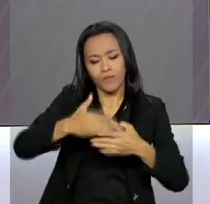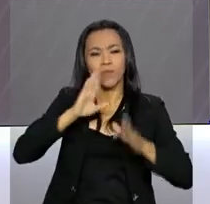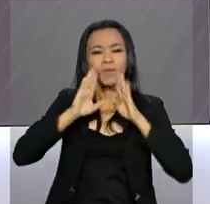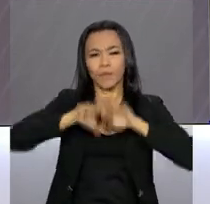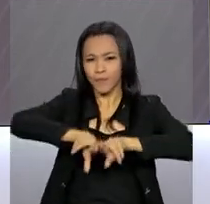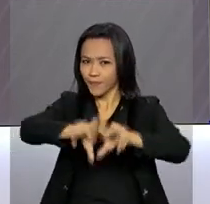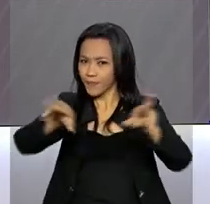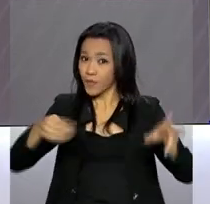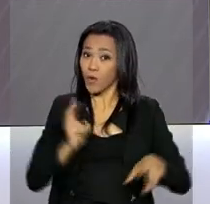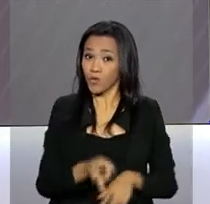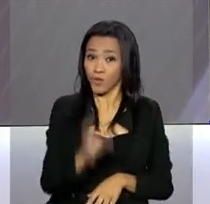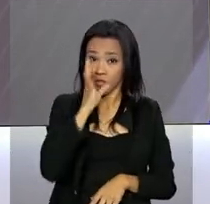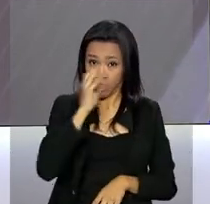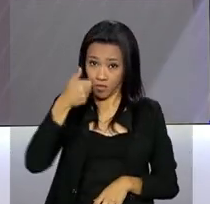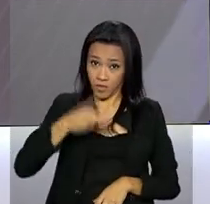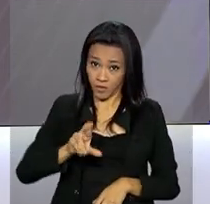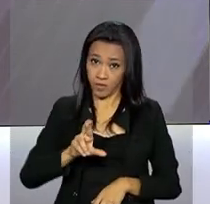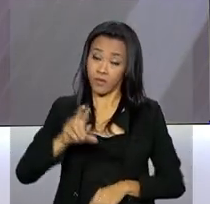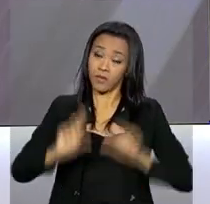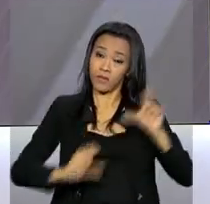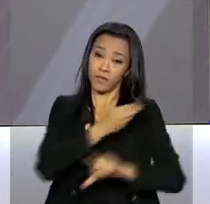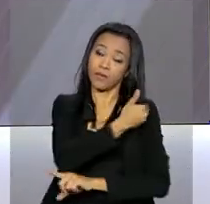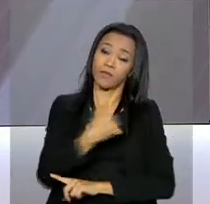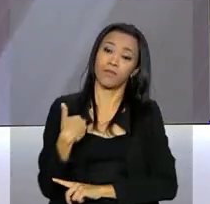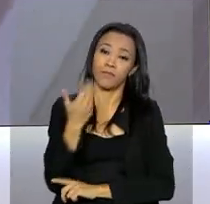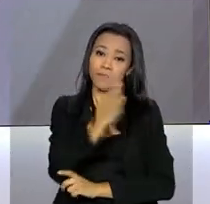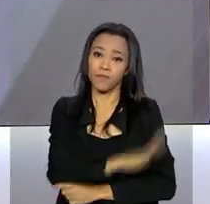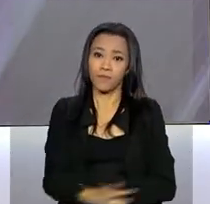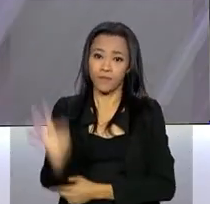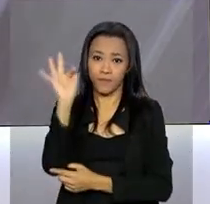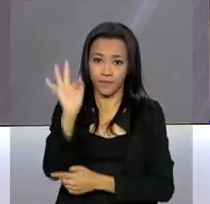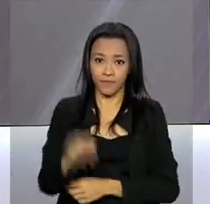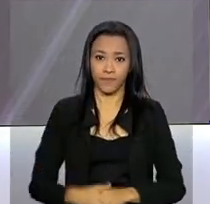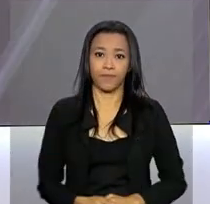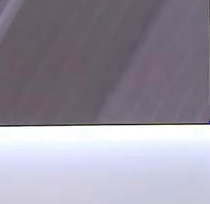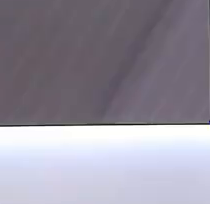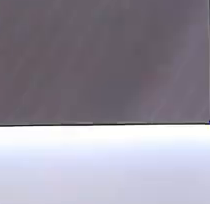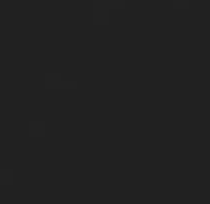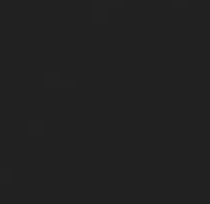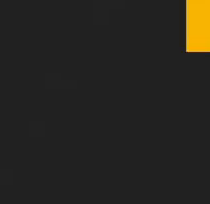sociais continue com a gente aqui na nbr a tv do governo federal